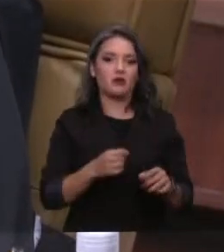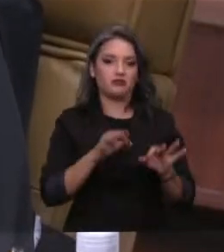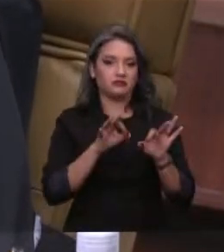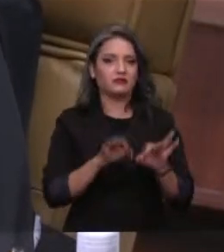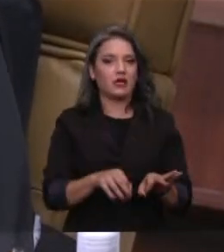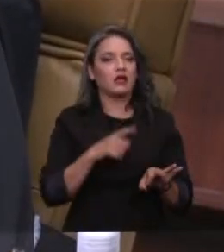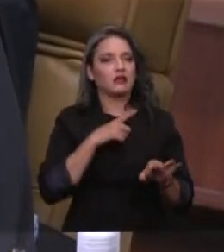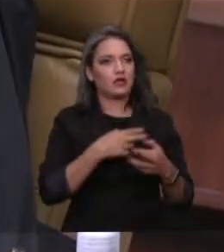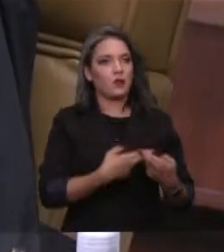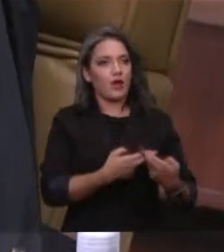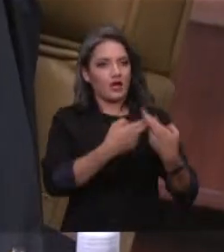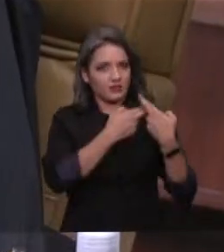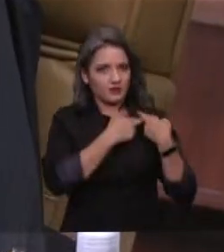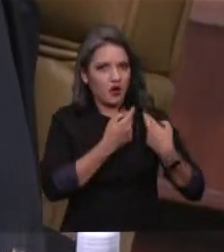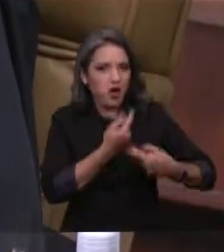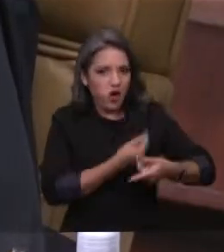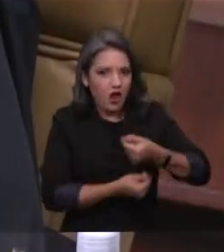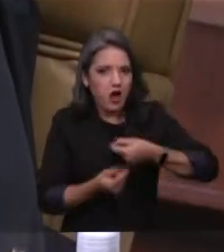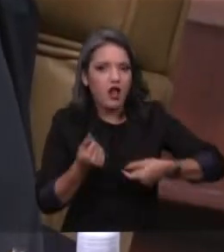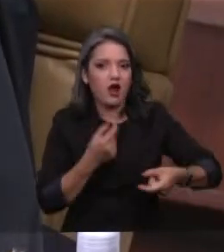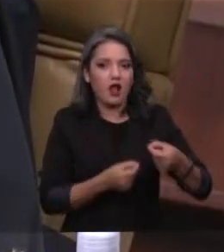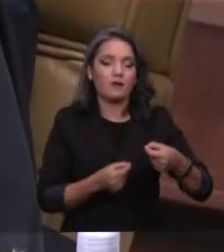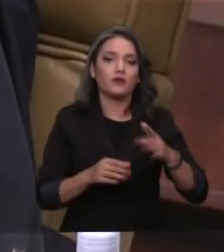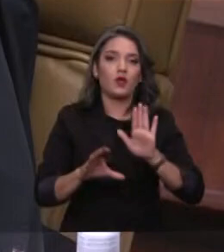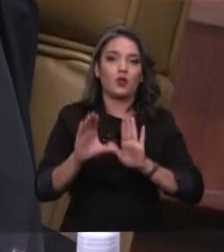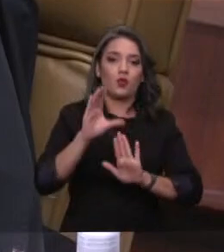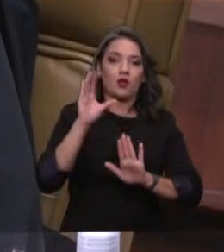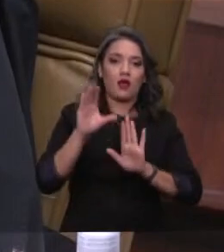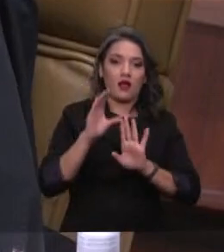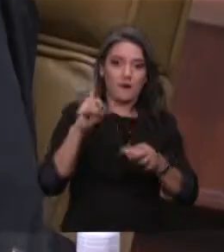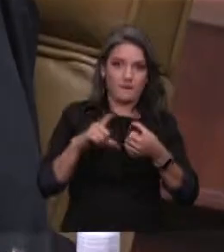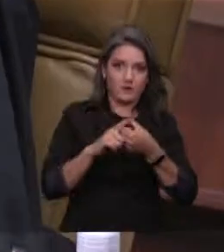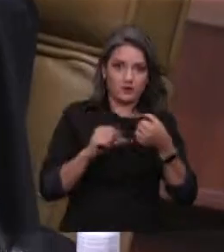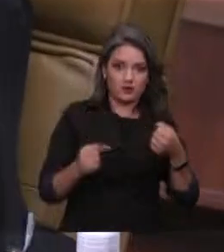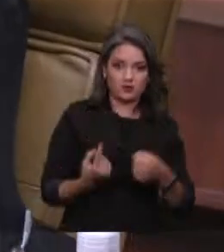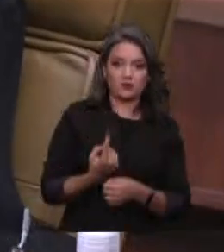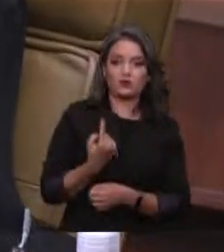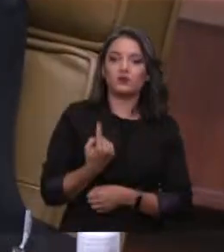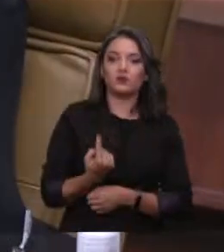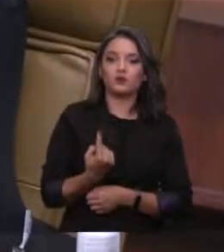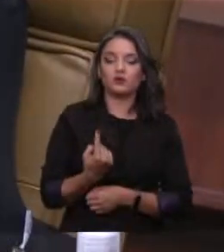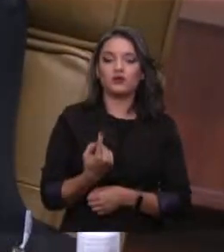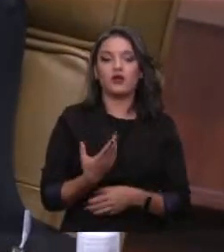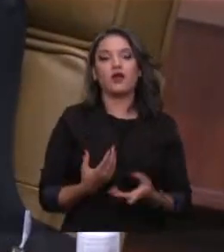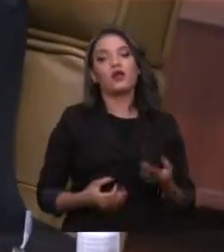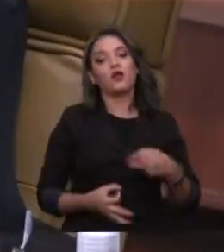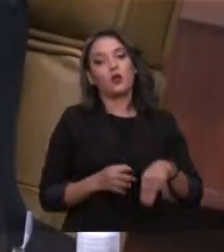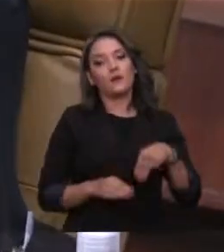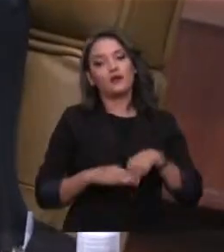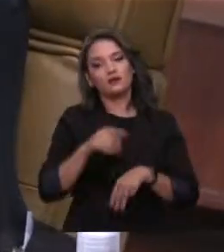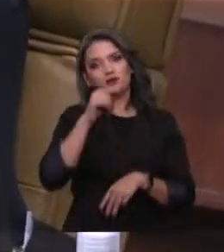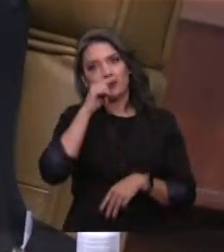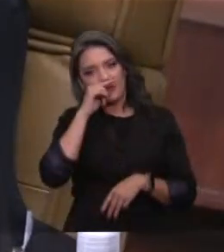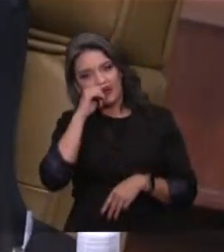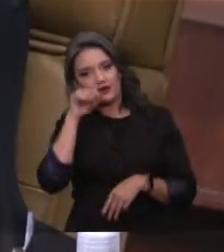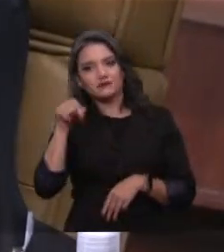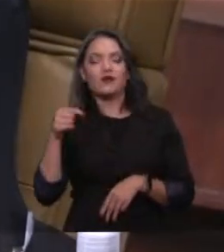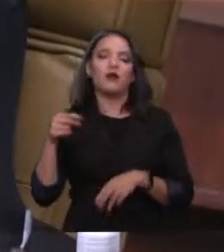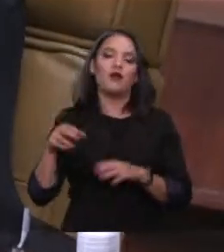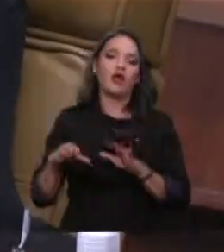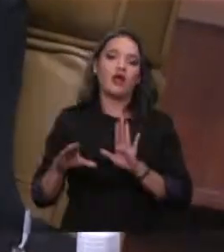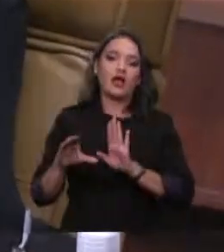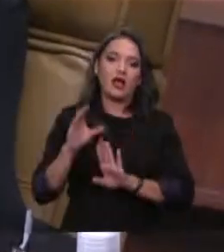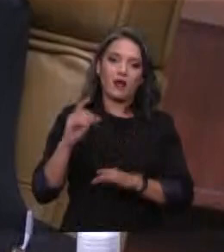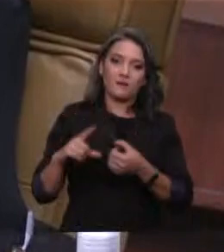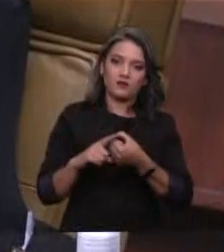por lavagem no caput do artigo 1º. E o ministro Luiz Edson Fachin, do caput do artigo